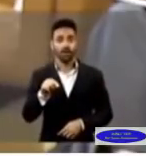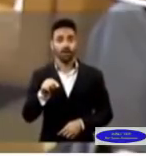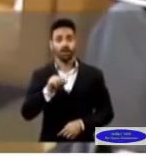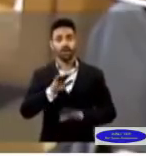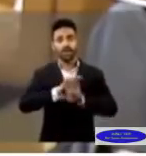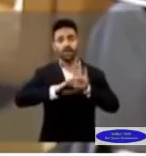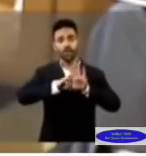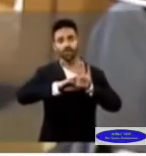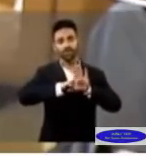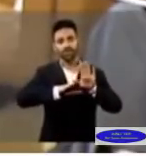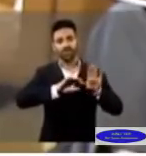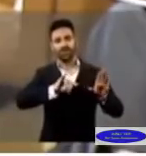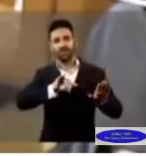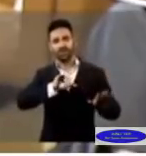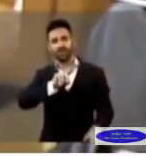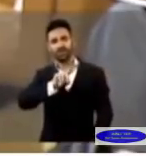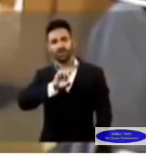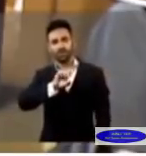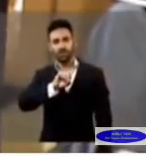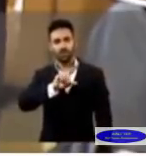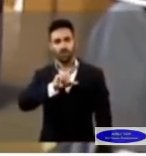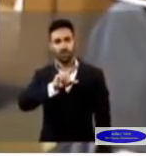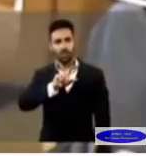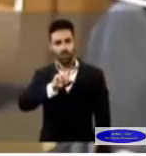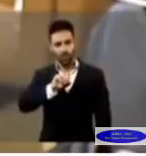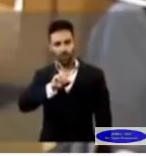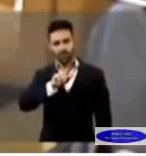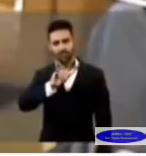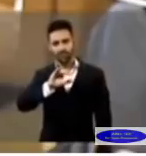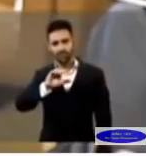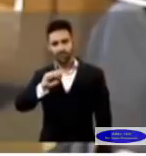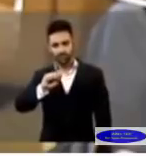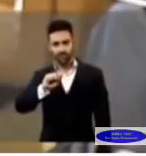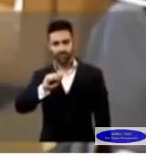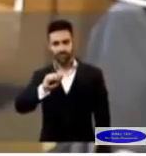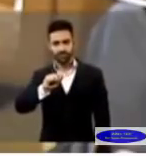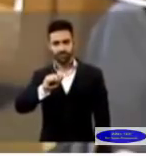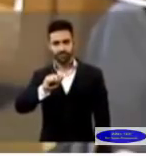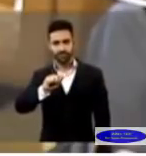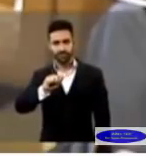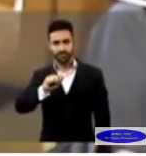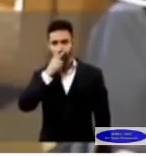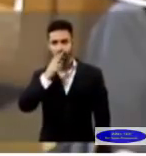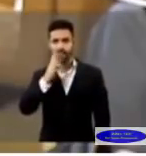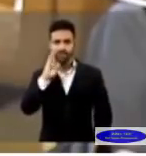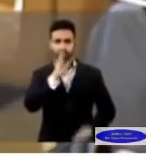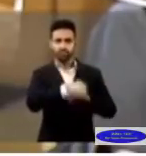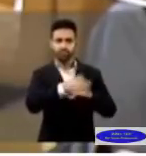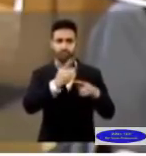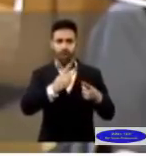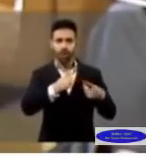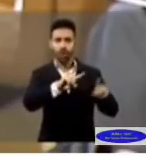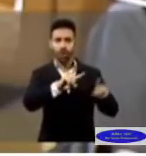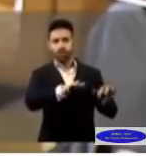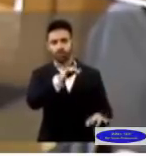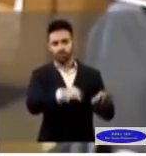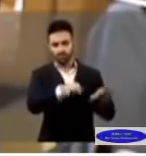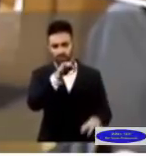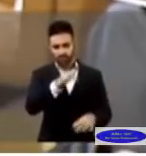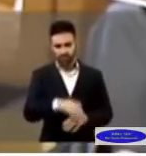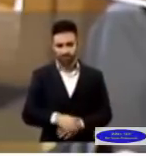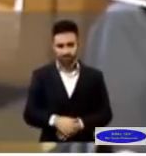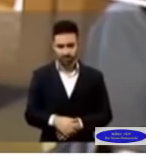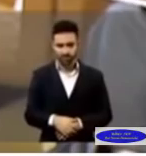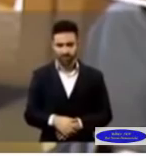nas últimas décadas, como se ela não fosse merecedora da confiança da sociedade, como se os seus